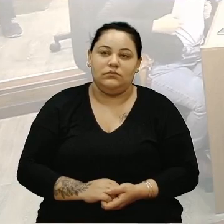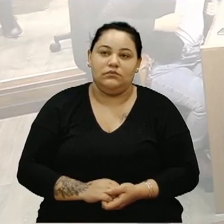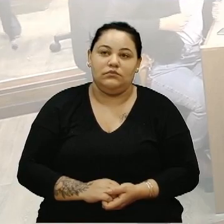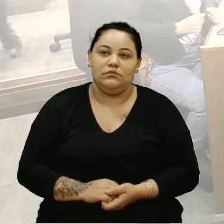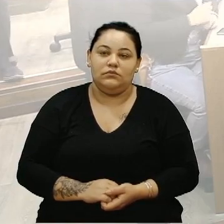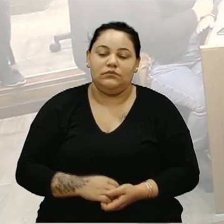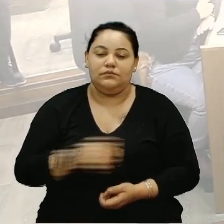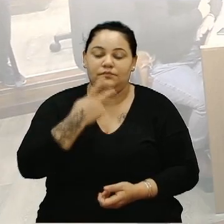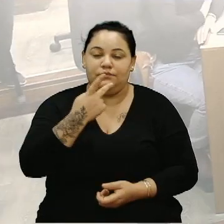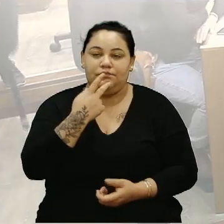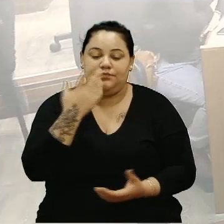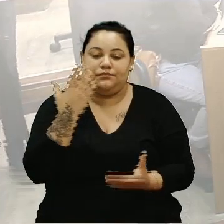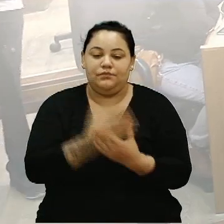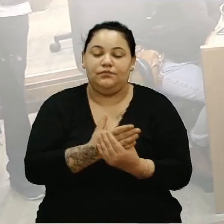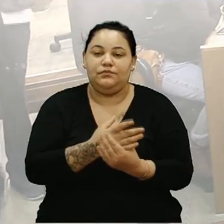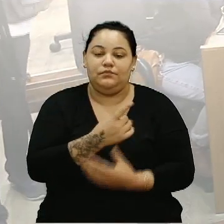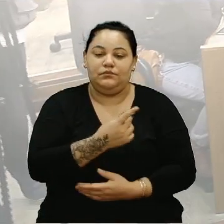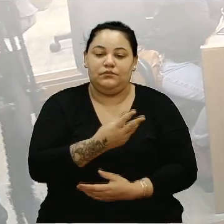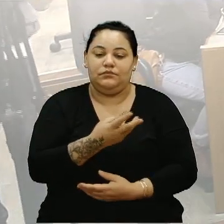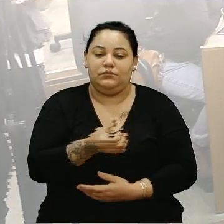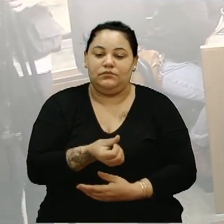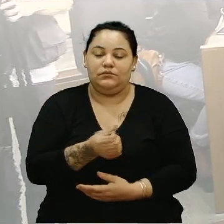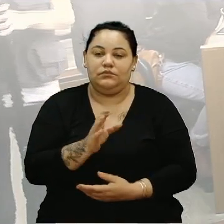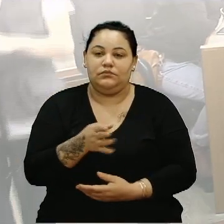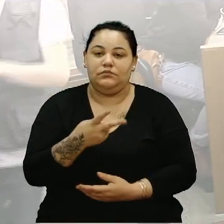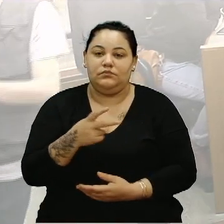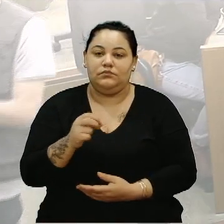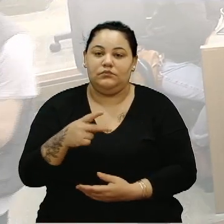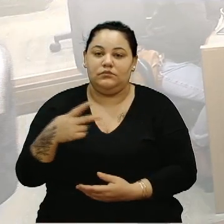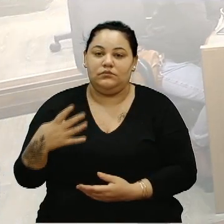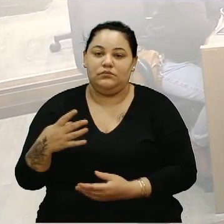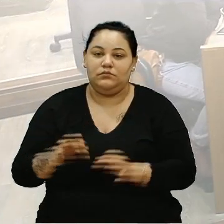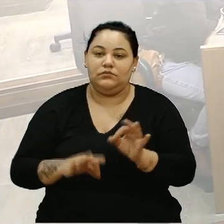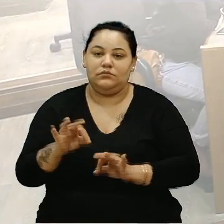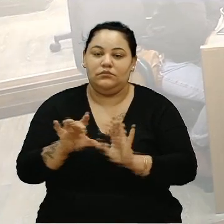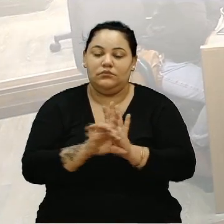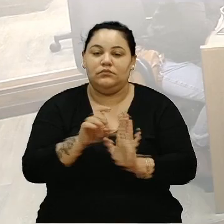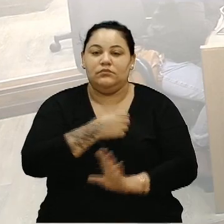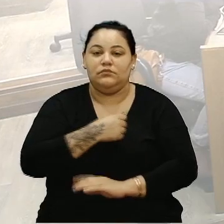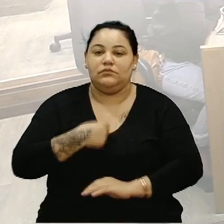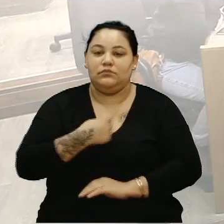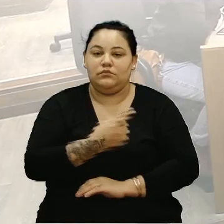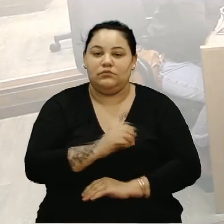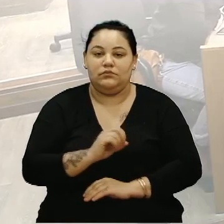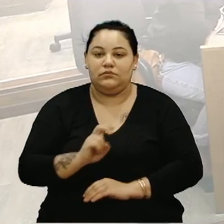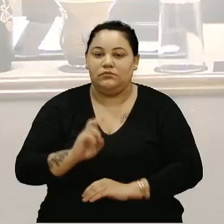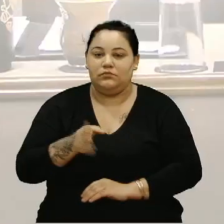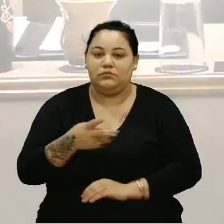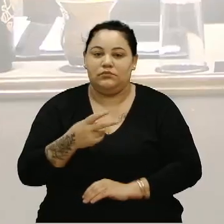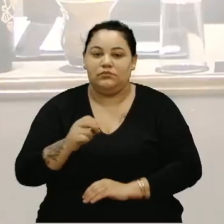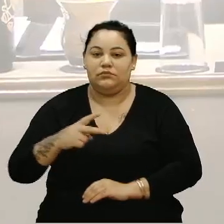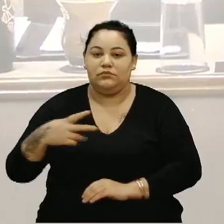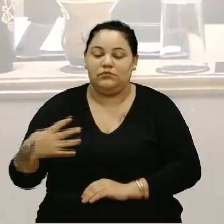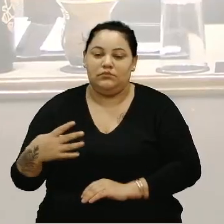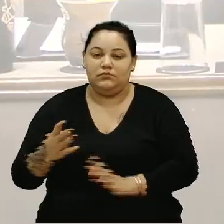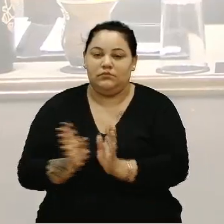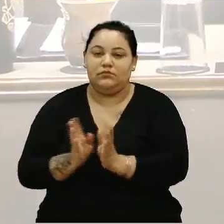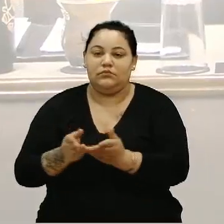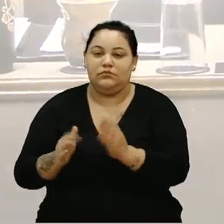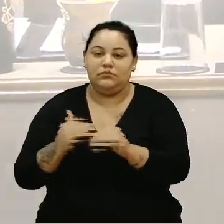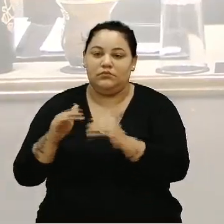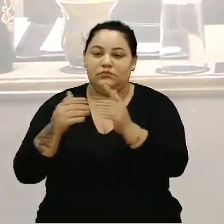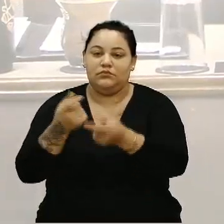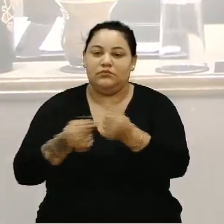Referente ao processo número 136/2024, projeto de lei número 105/2024, Comissão de Desenvolvimento